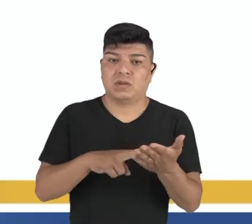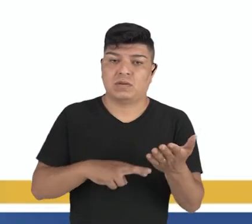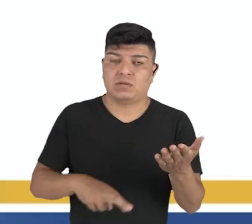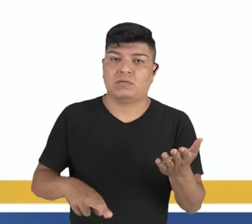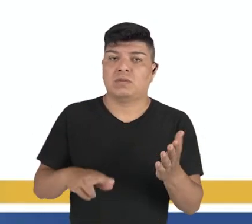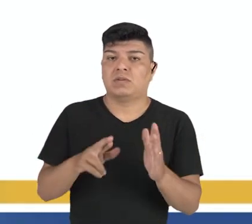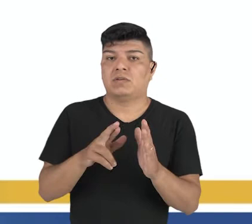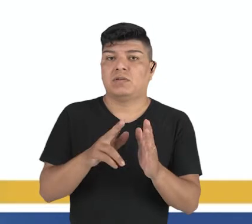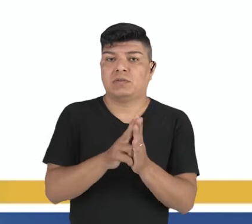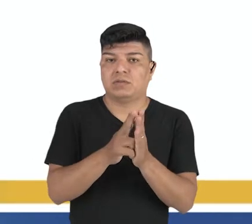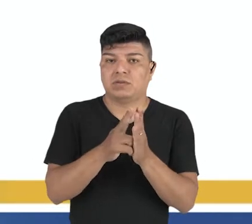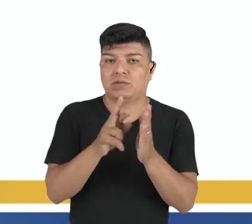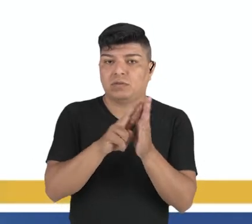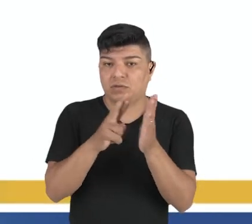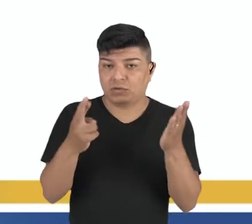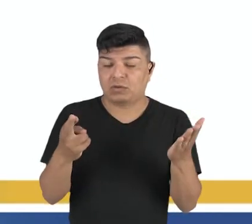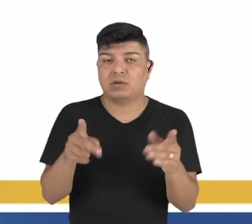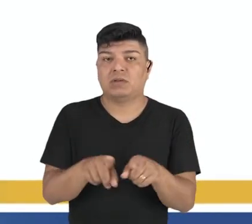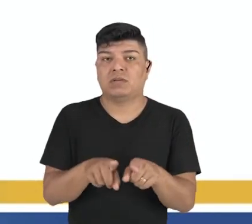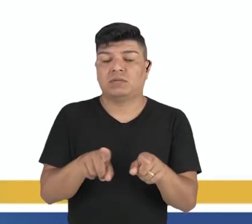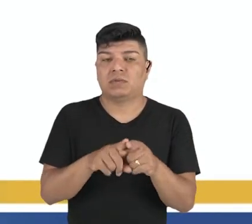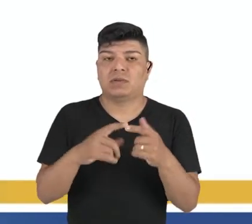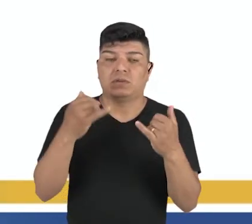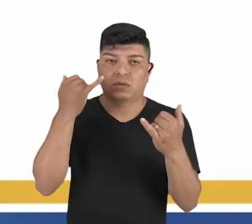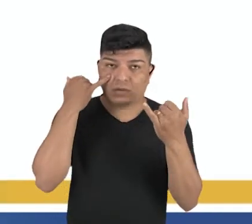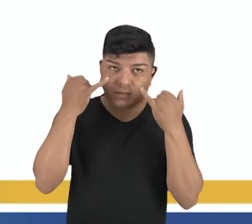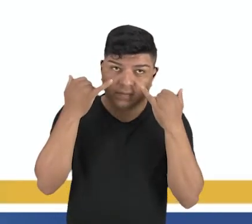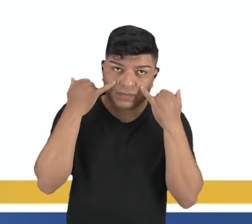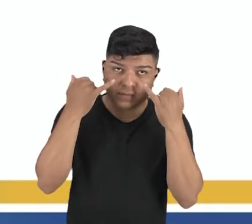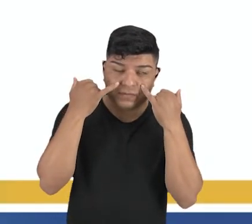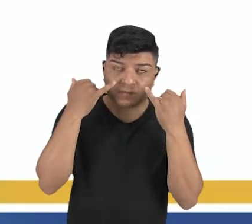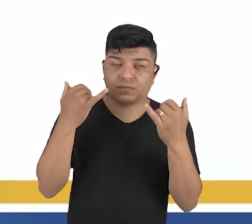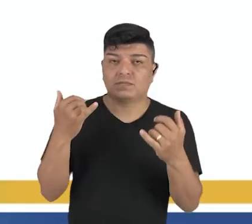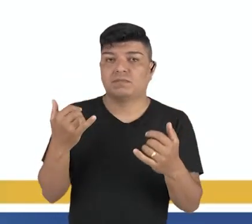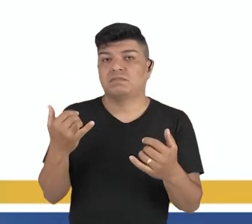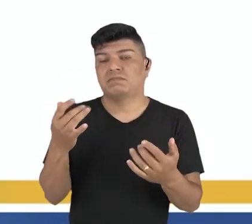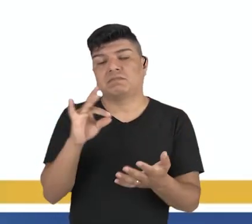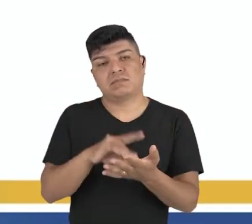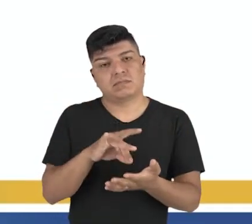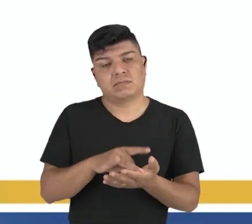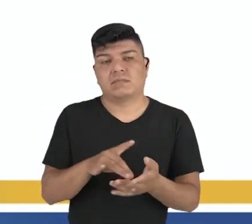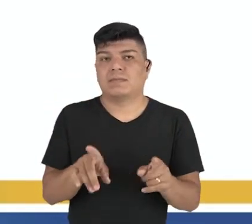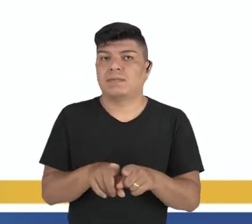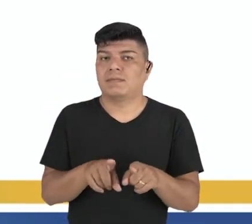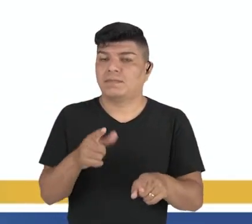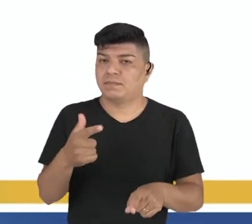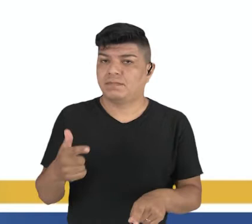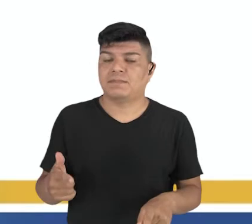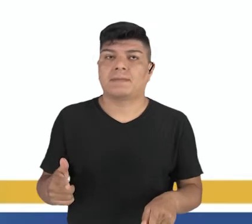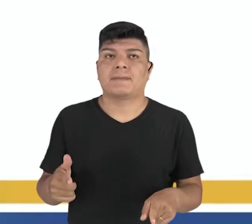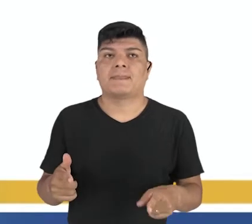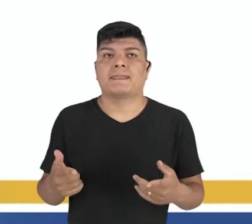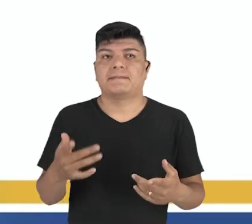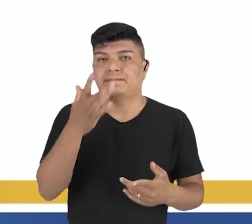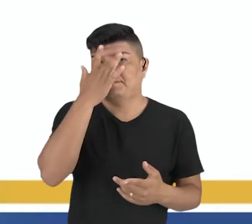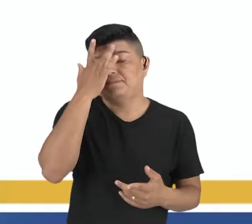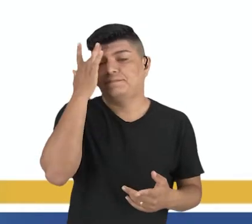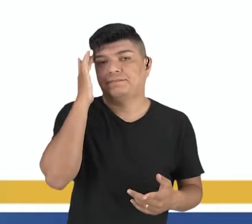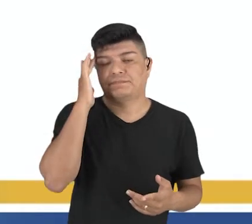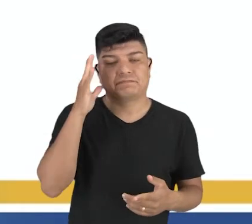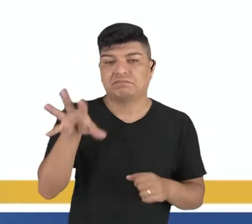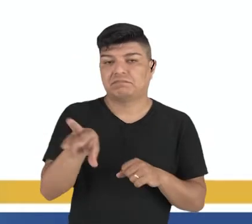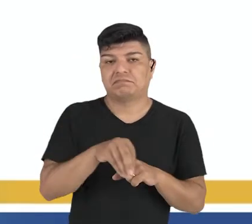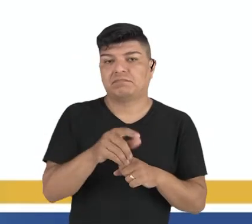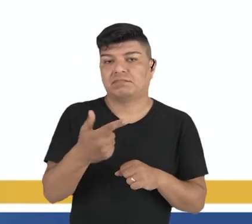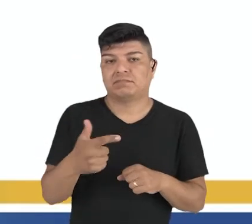jornais, como também informações não tão verídicas assim. Informações de pessoas que não têm